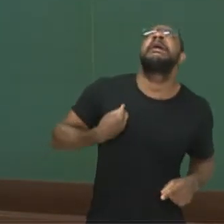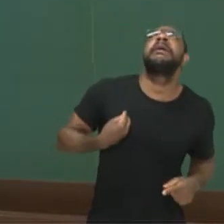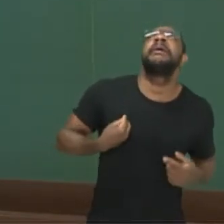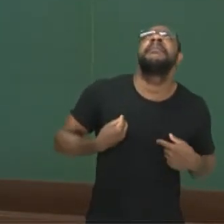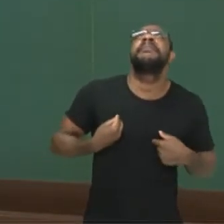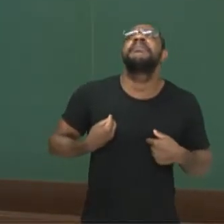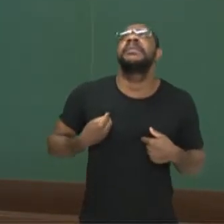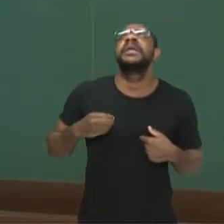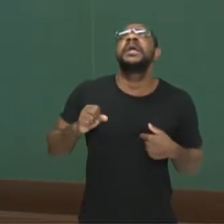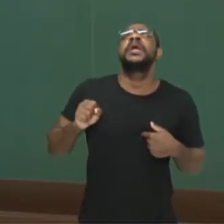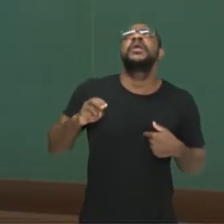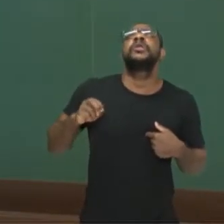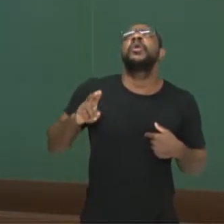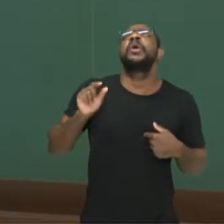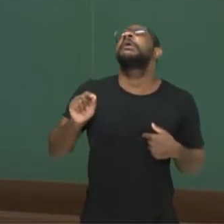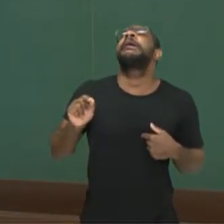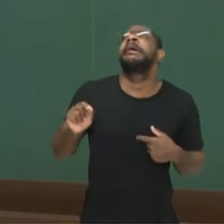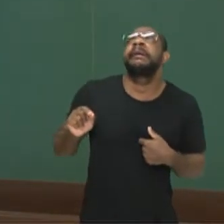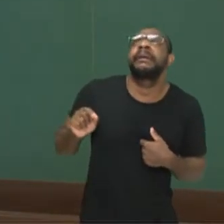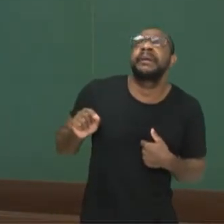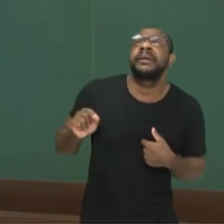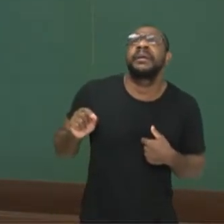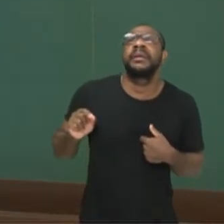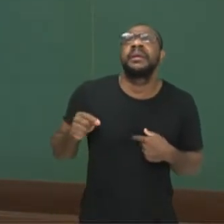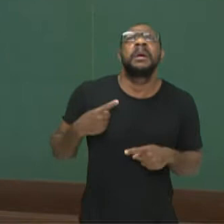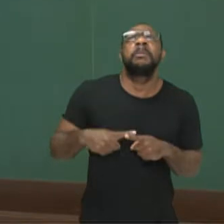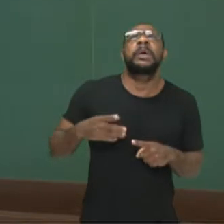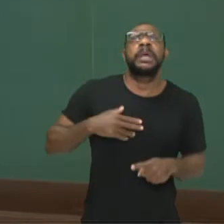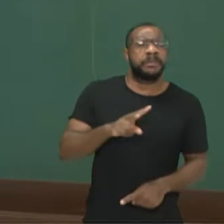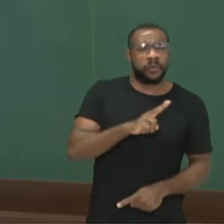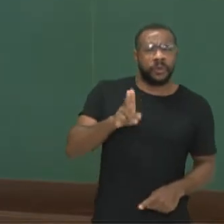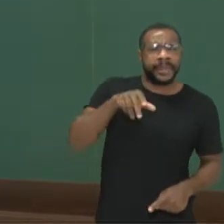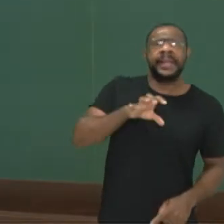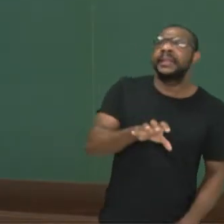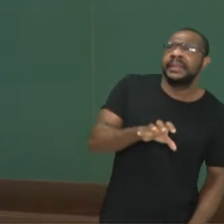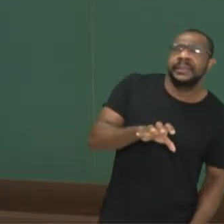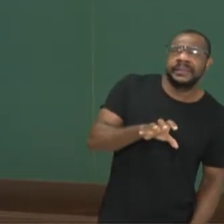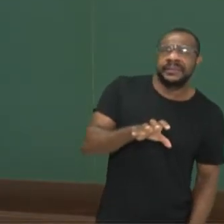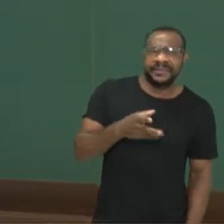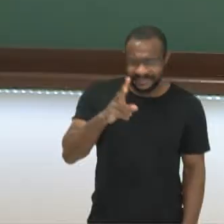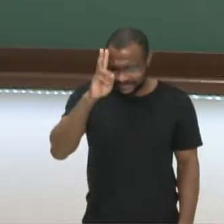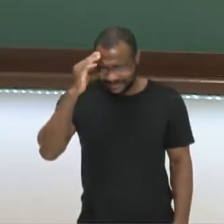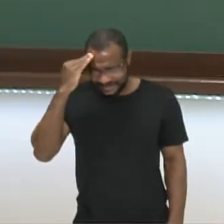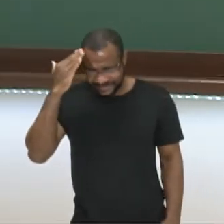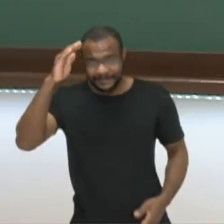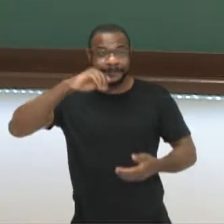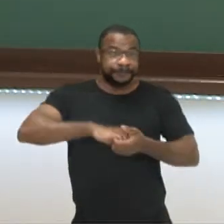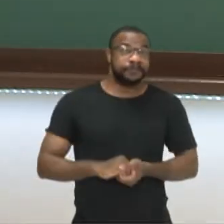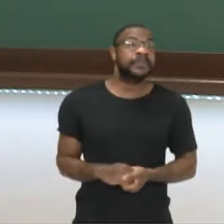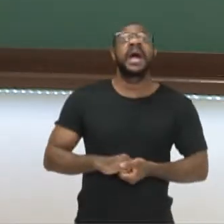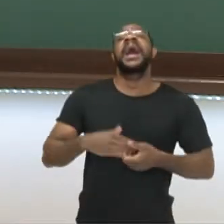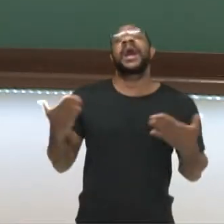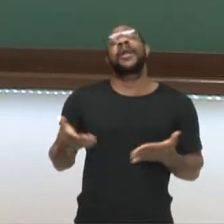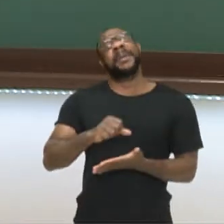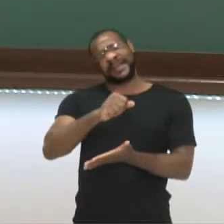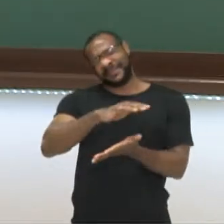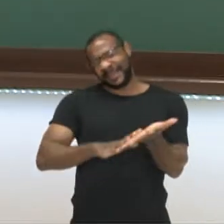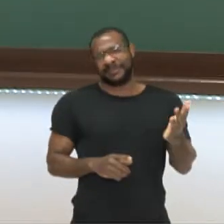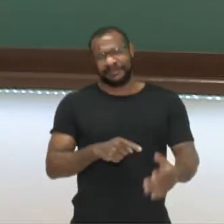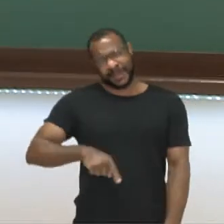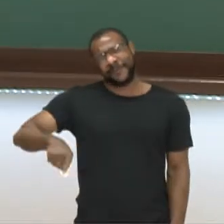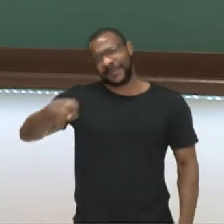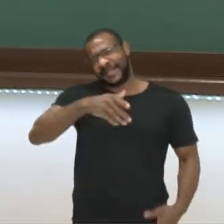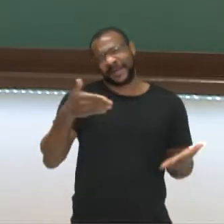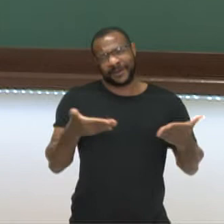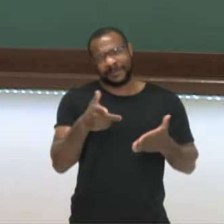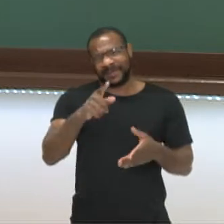meu sobrenome? Que histórias eu já carrego comigo? E agora, um exercício para você até refletir sobre o seu nome,